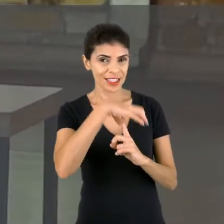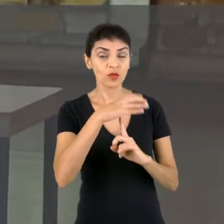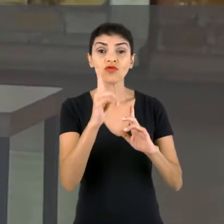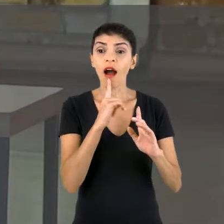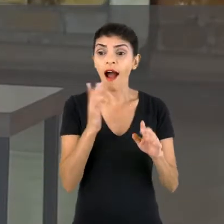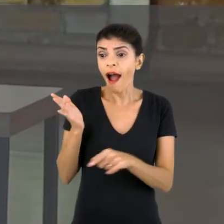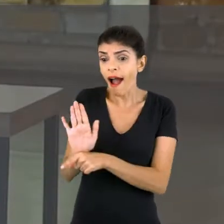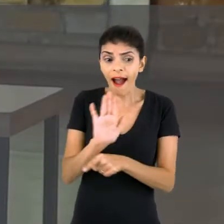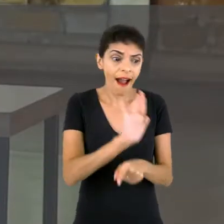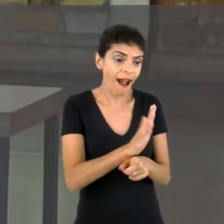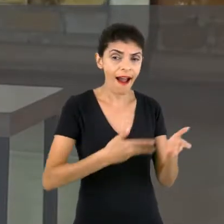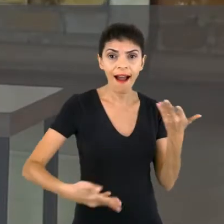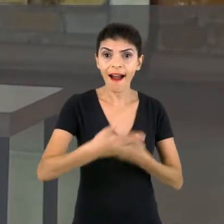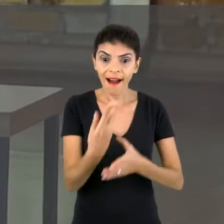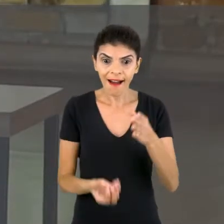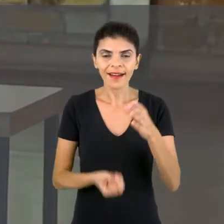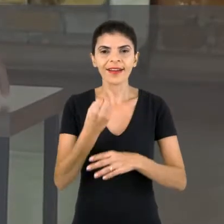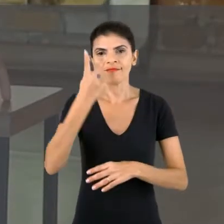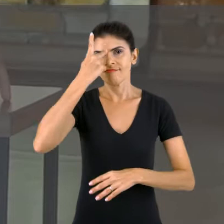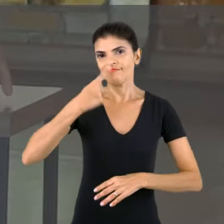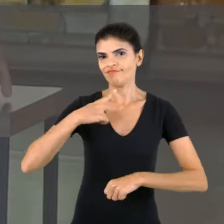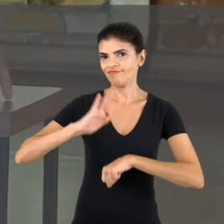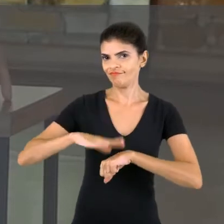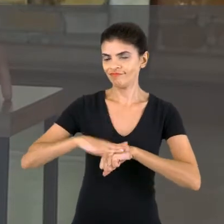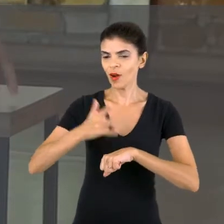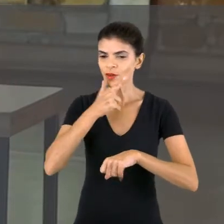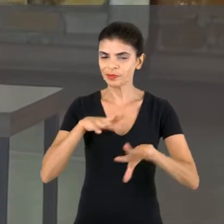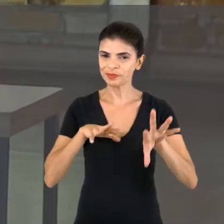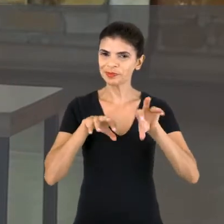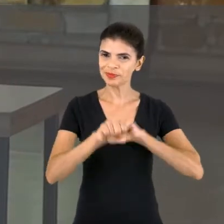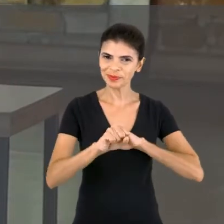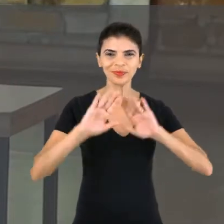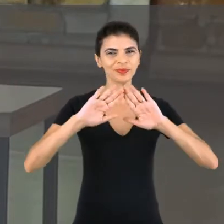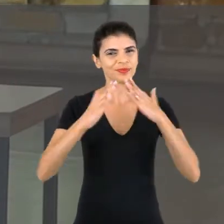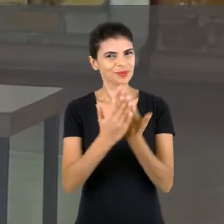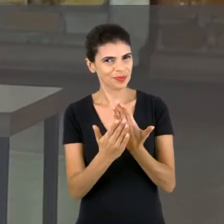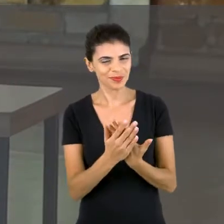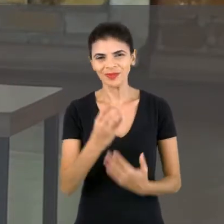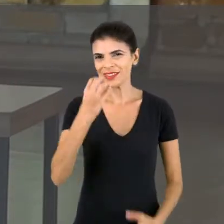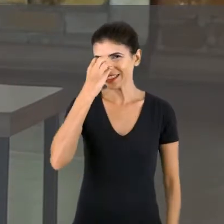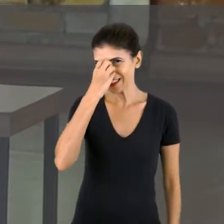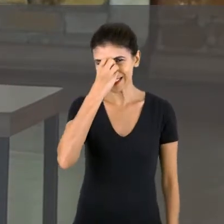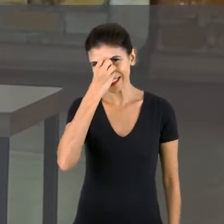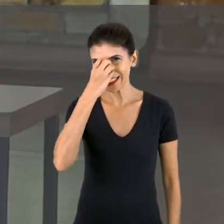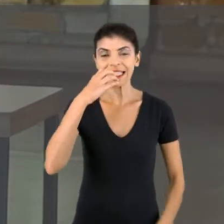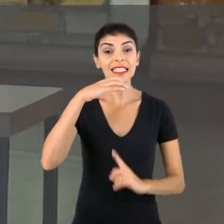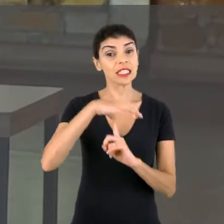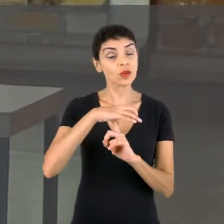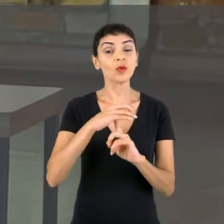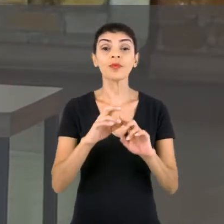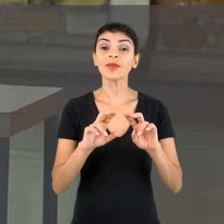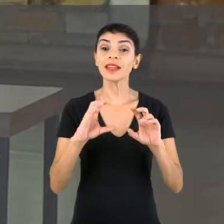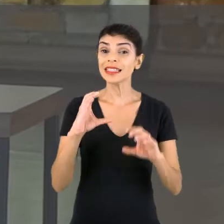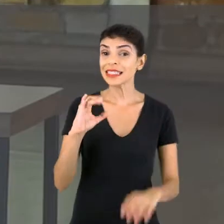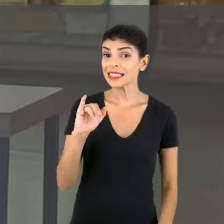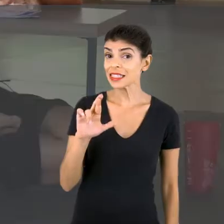e a escola, elas se ajudaram tanto no fato da gente formar a companhia, quanto no fato da gente se formar na escola de circo. Tanto que o Circo no Ato é